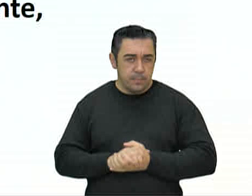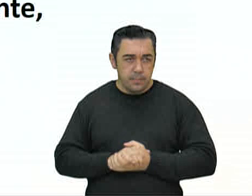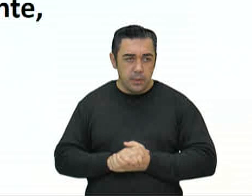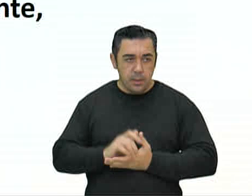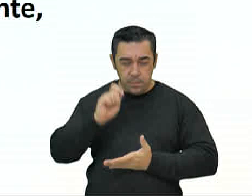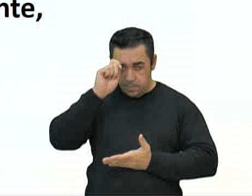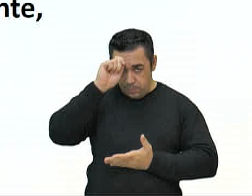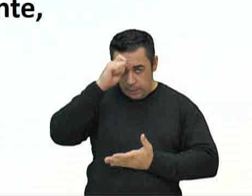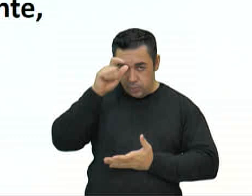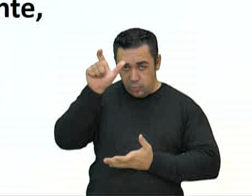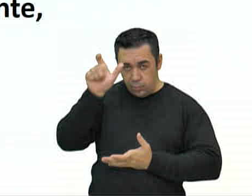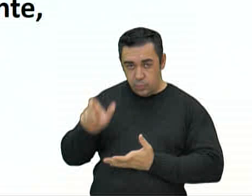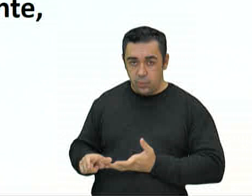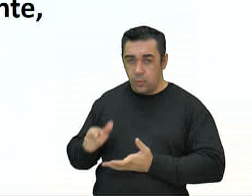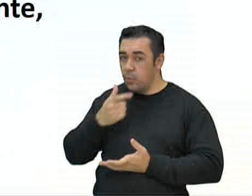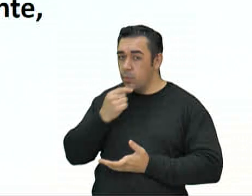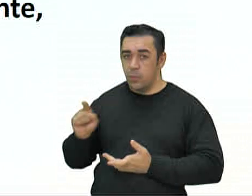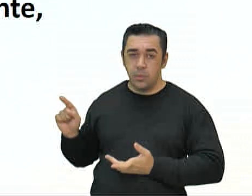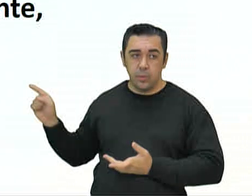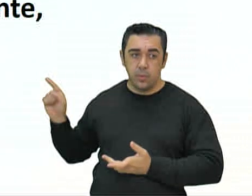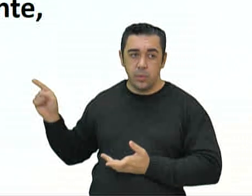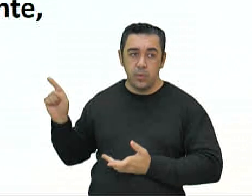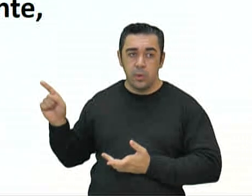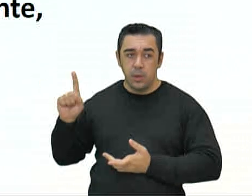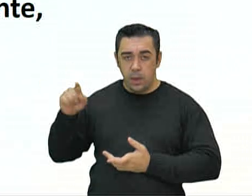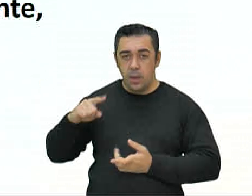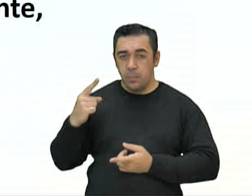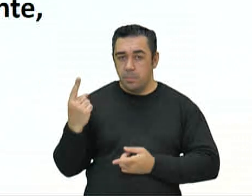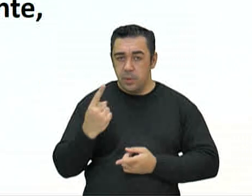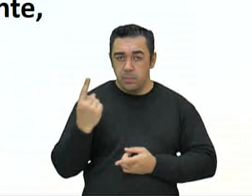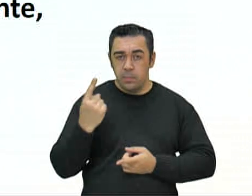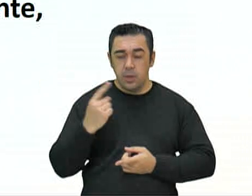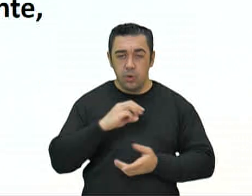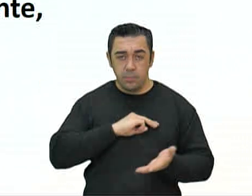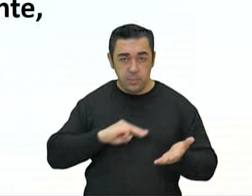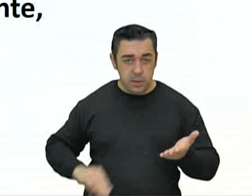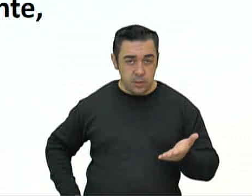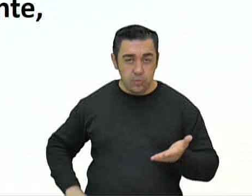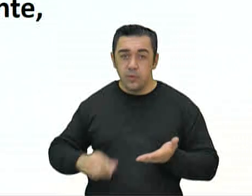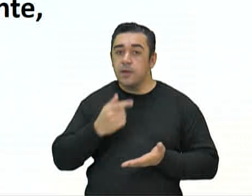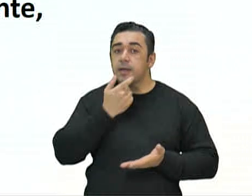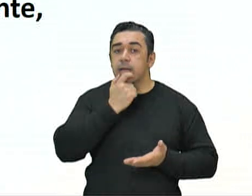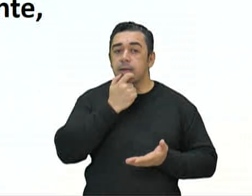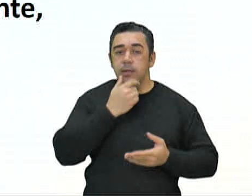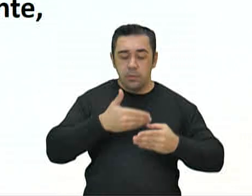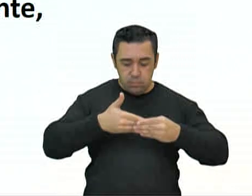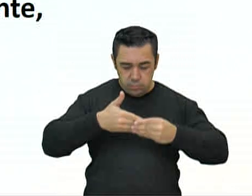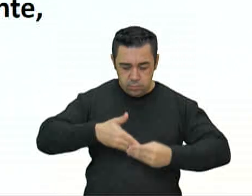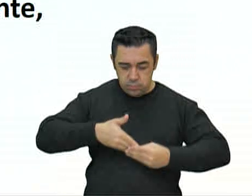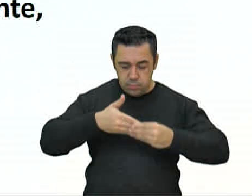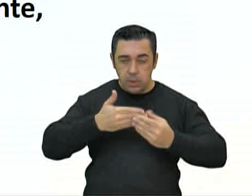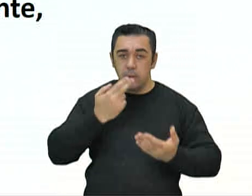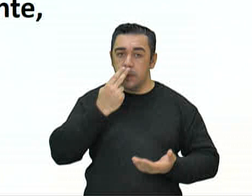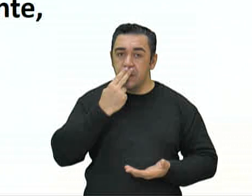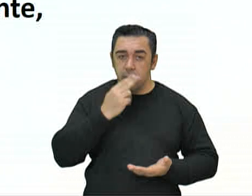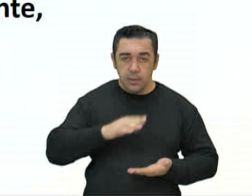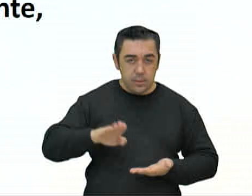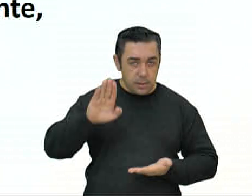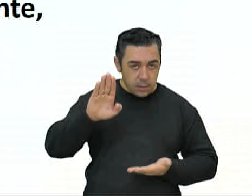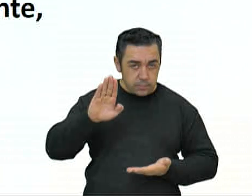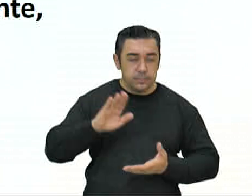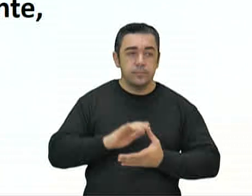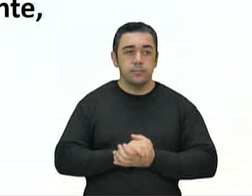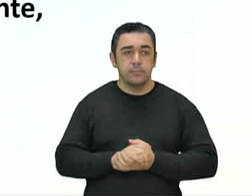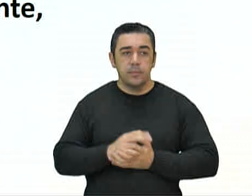preto central, Neville Chamberlain, que era o primeiro-ministro inglês. Ele está cumprimentando o Hitler e o Hitler